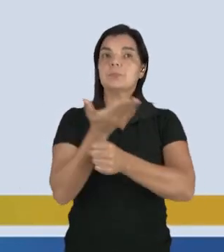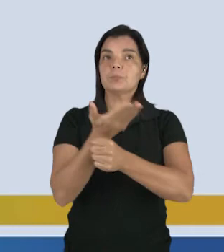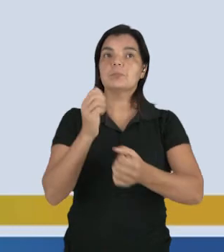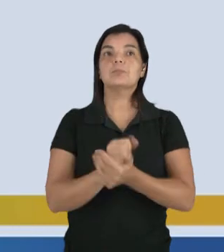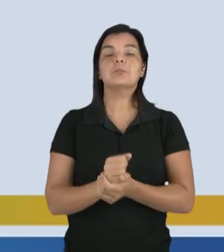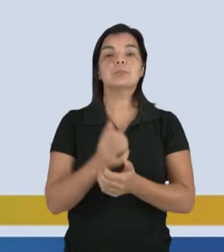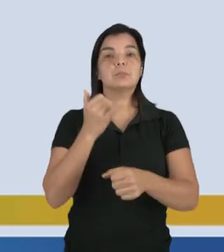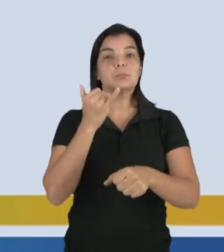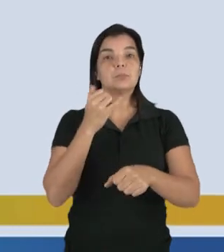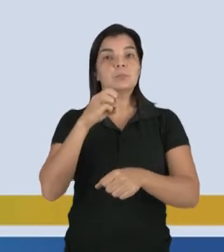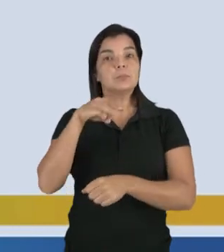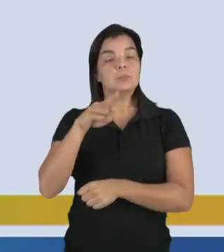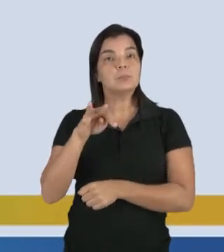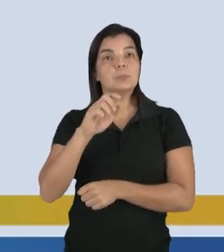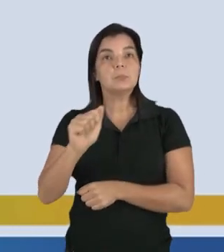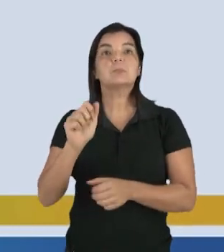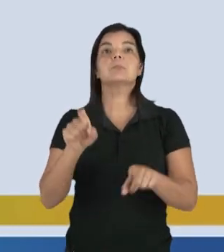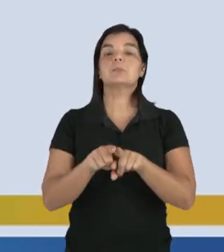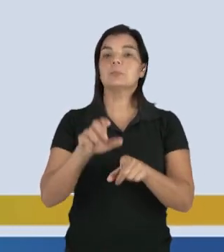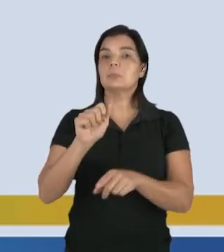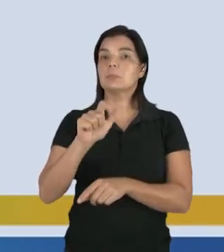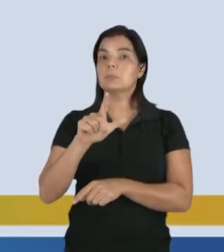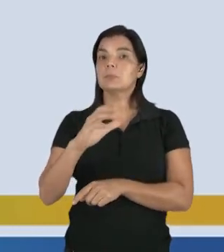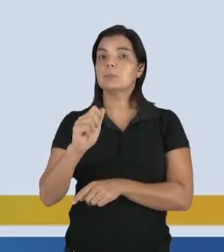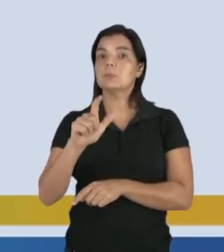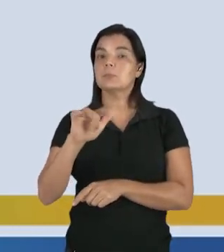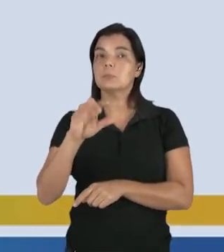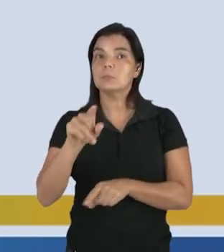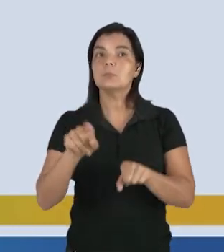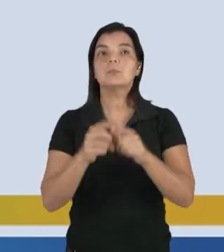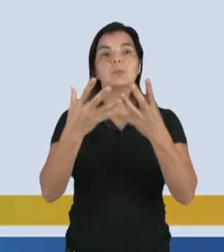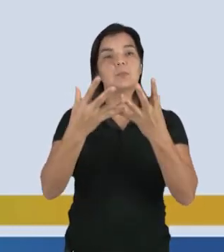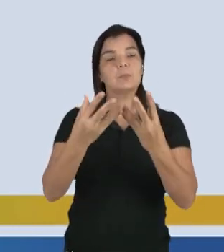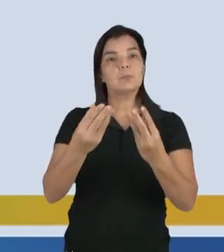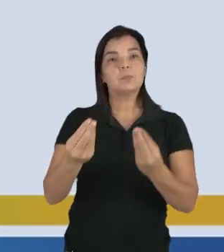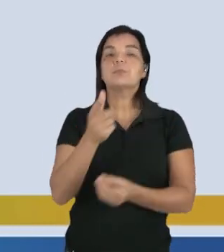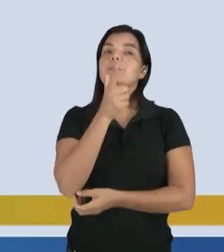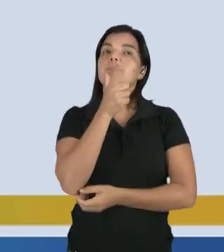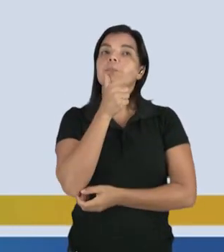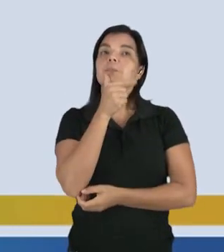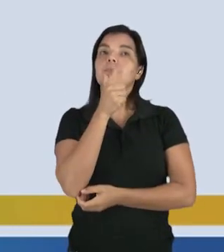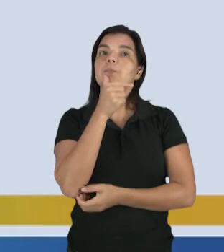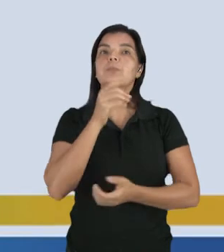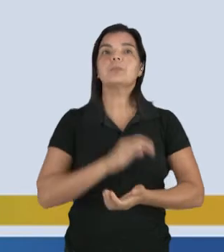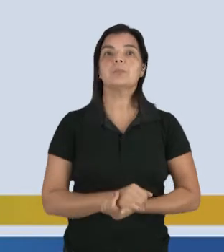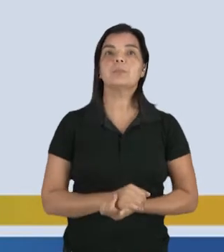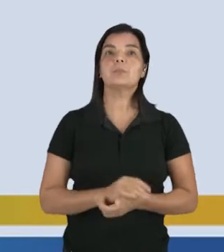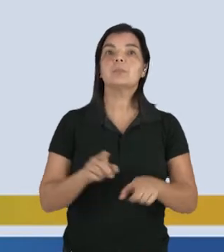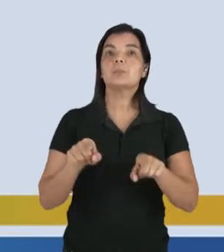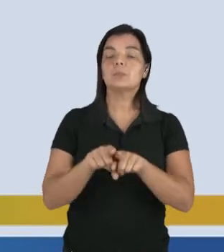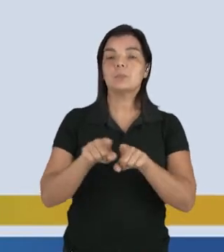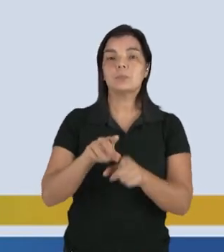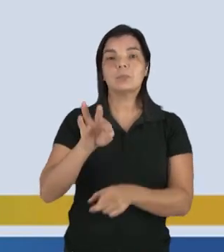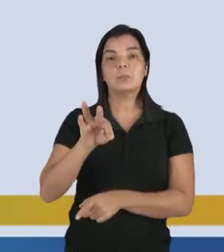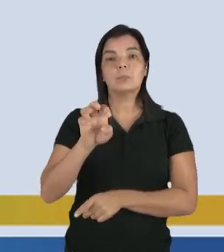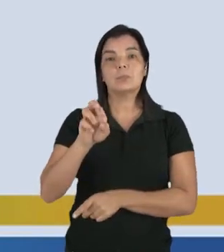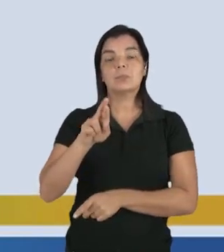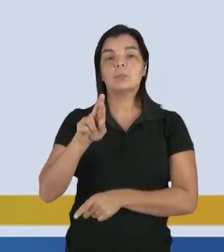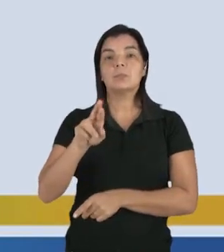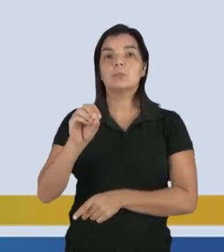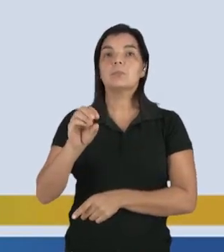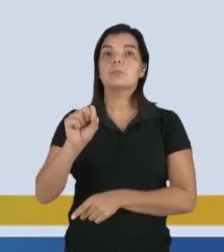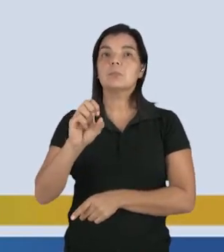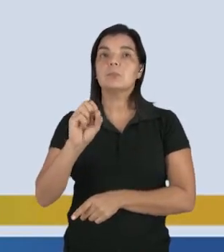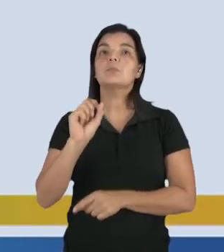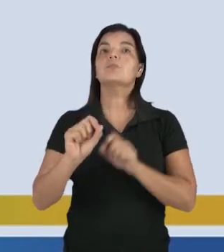bases de metais alcalinos e amônias, são bases solúveis em água, e as bases de metais